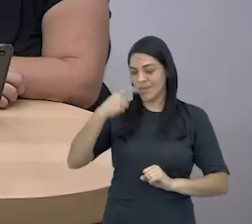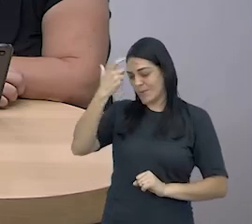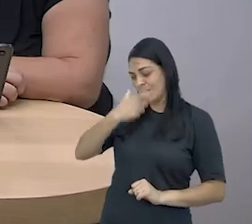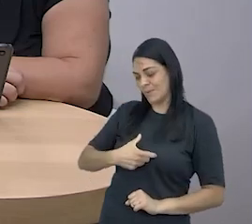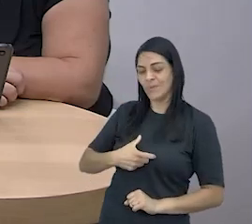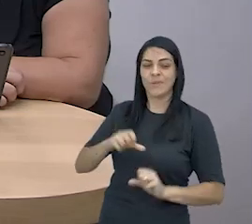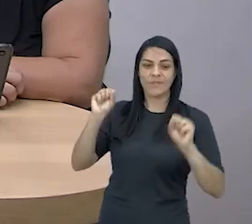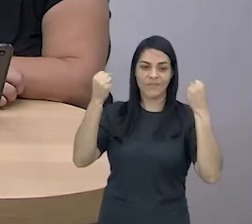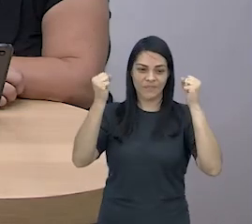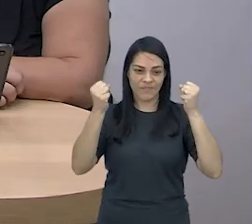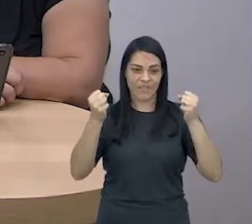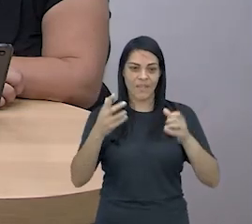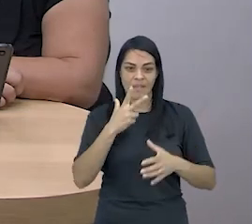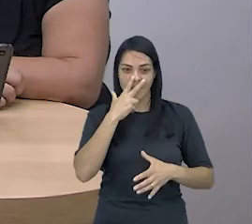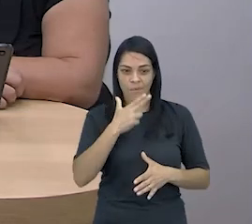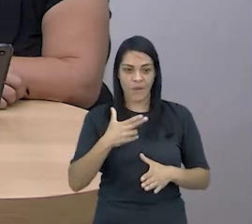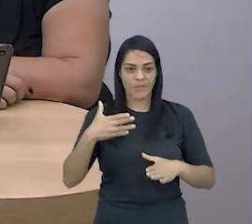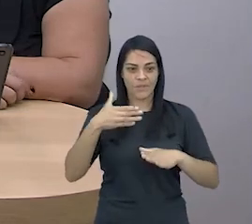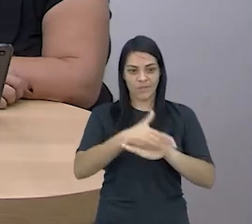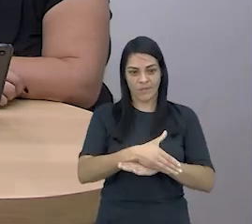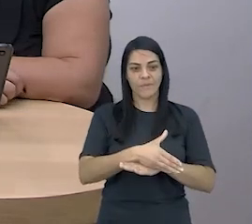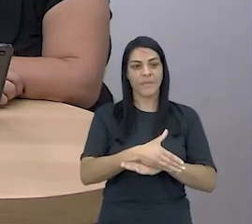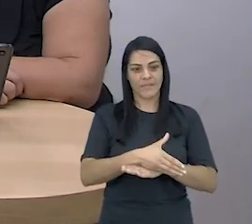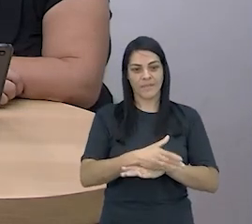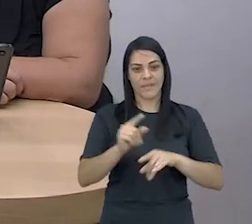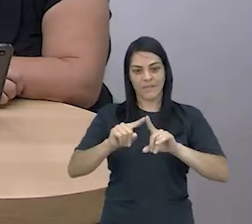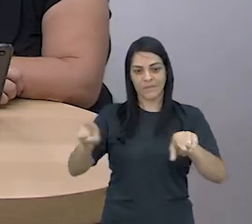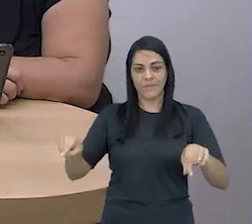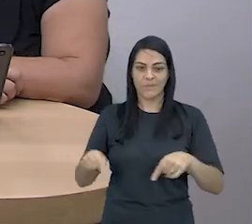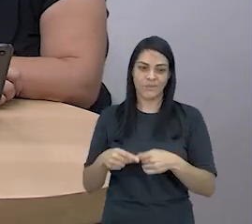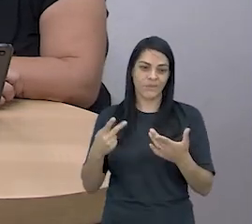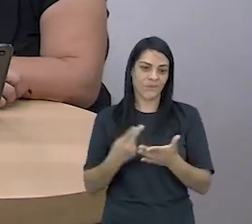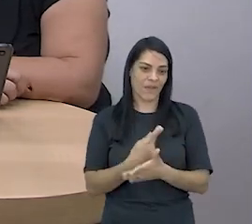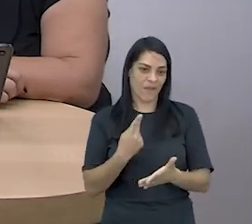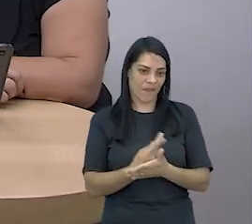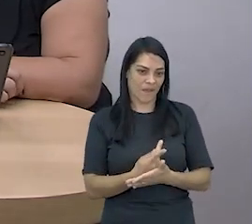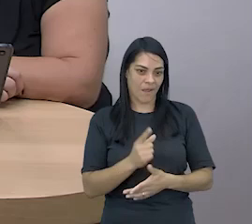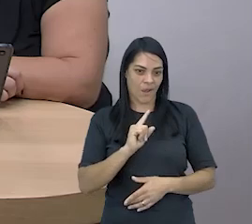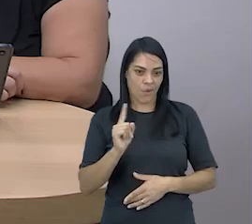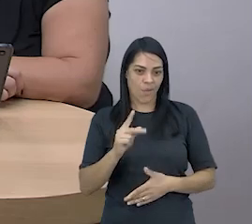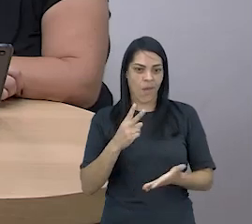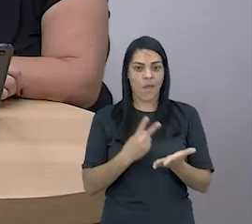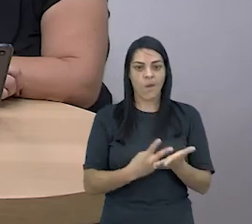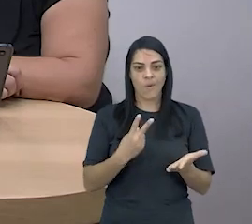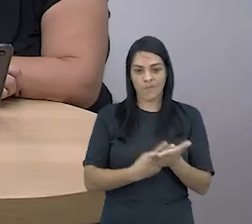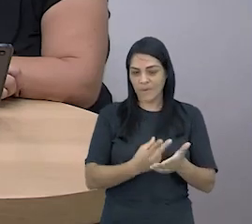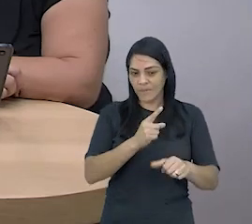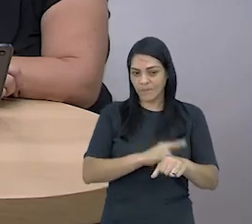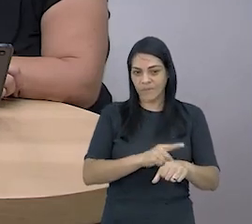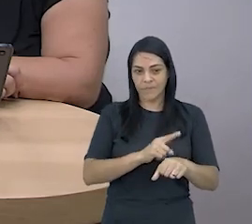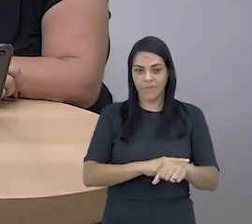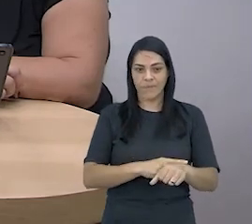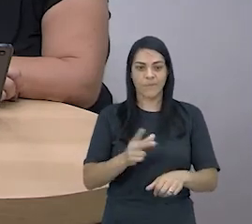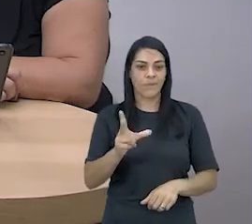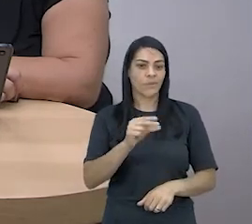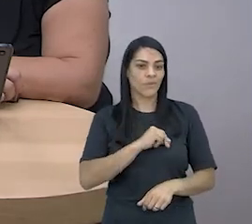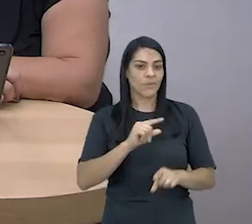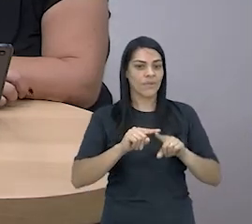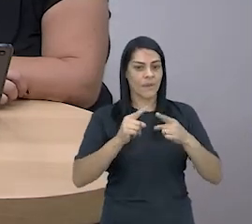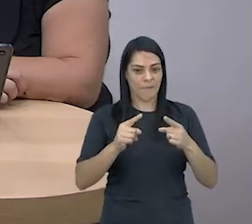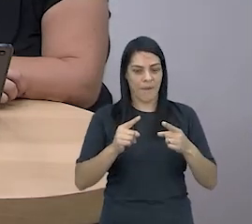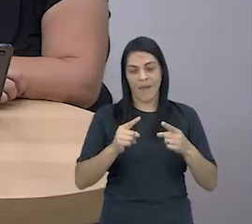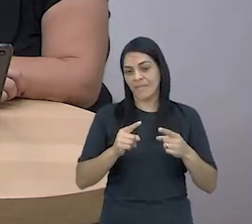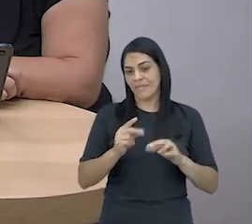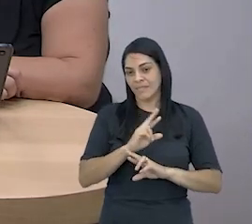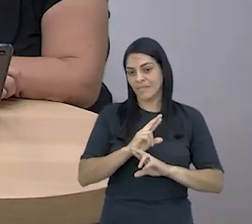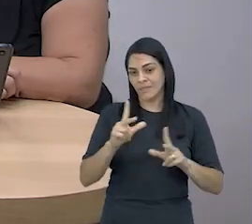que eu entrei no estúdio errado. Será? Eu acho. Eu acho. Porque não era o mesmo tempo? É o mesmo tempo, só que em canais